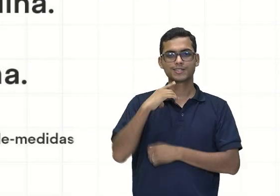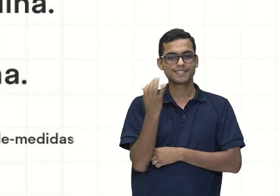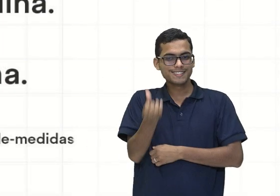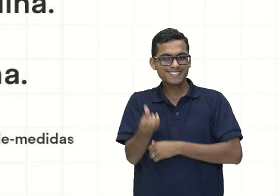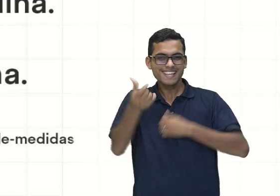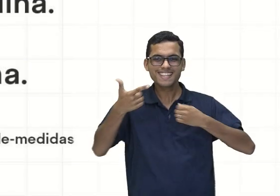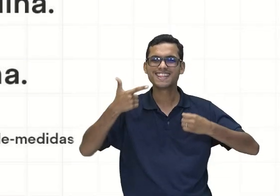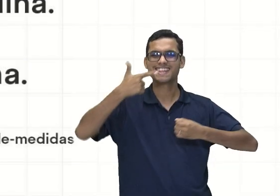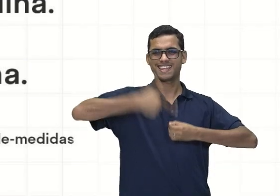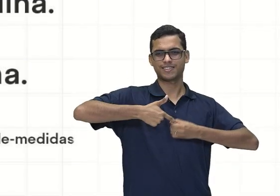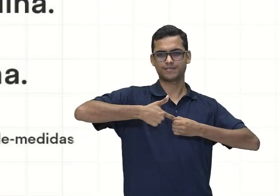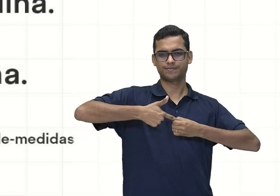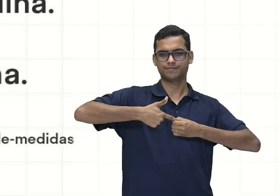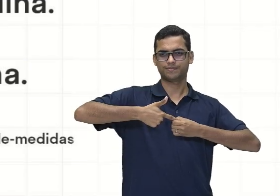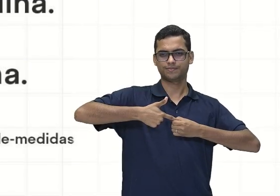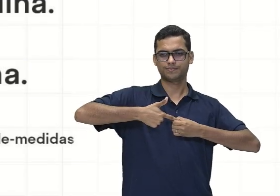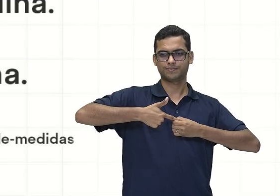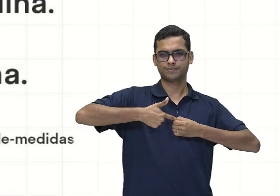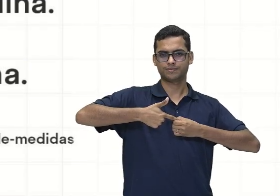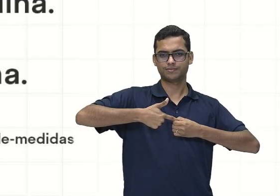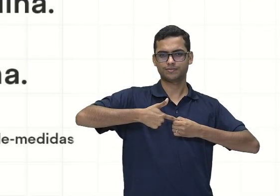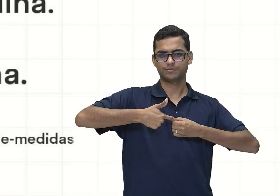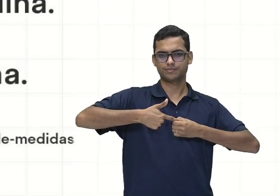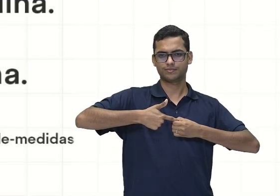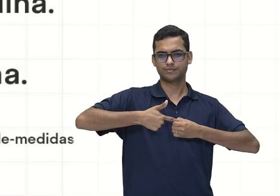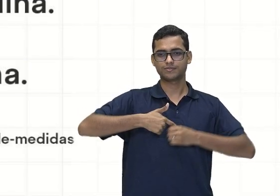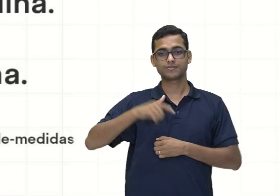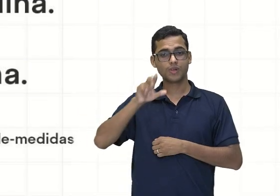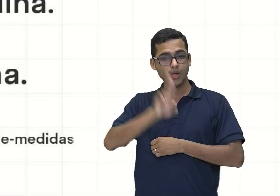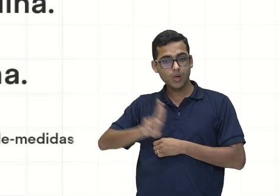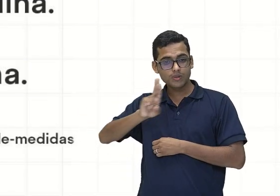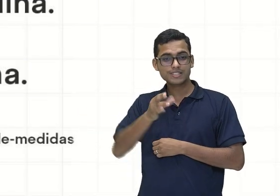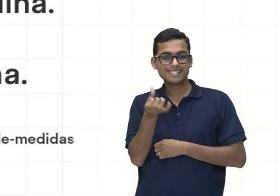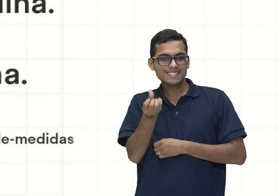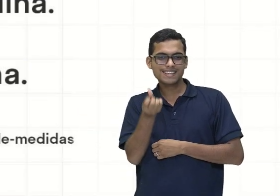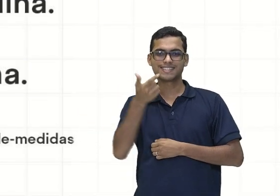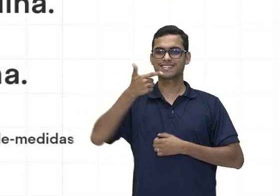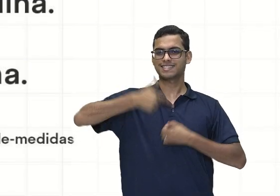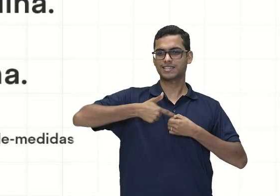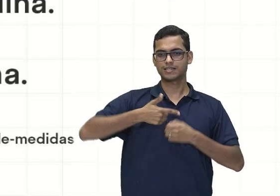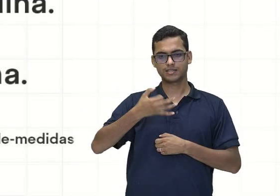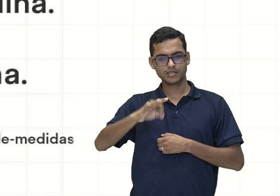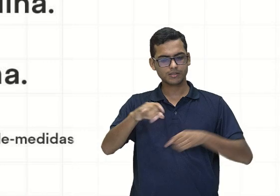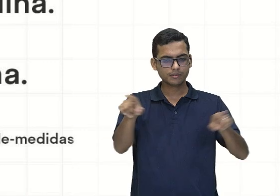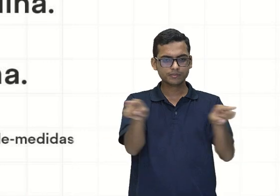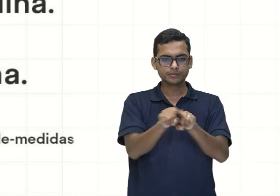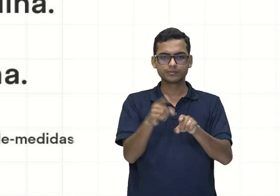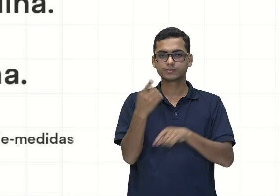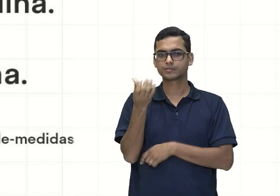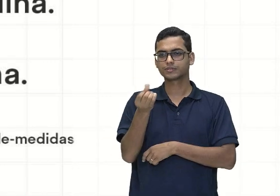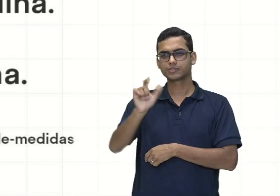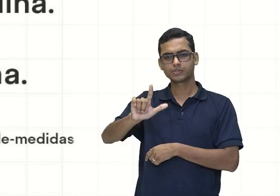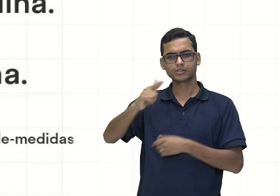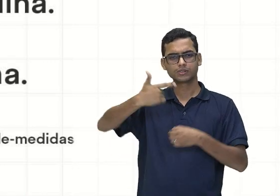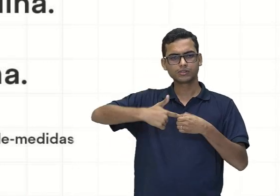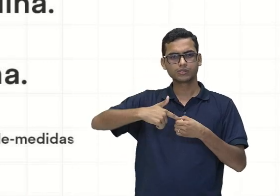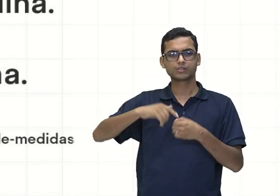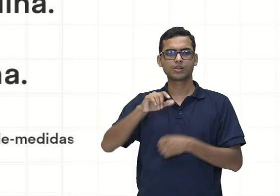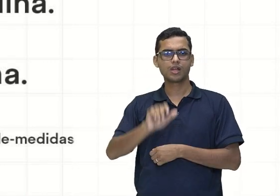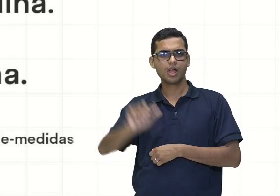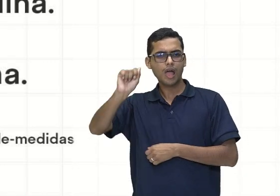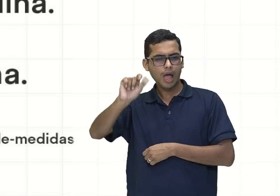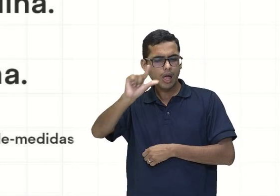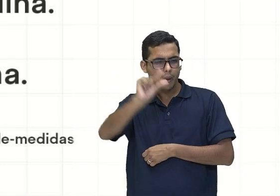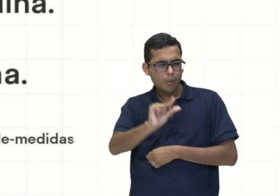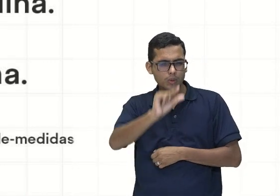exatamente 6 litros de gasolina. Ok? Nossa letra A era que ele ia gastar um pouco